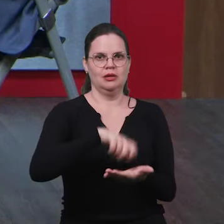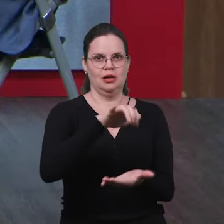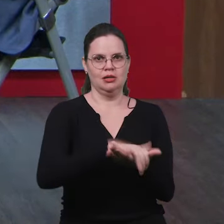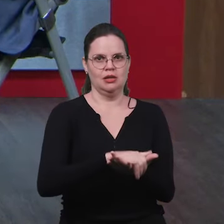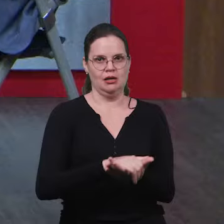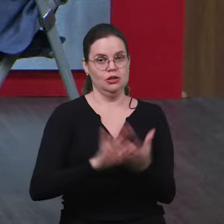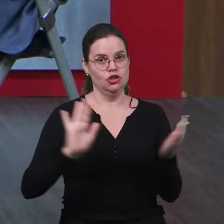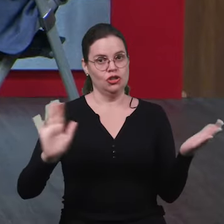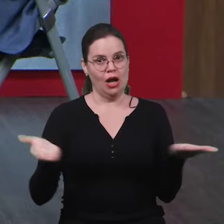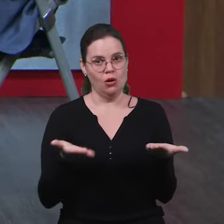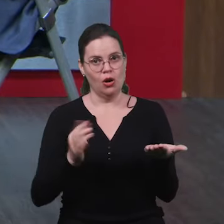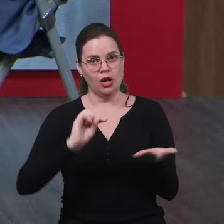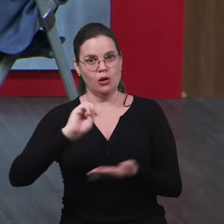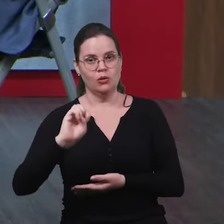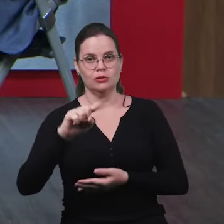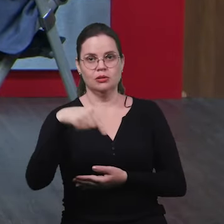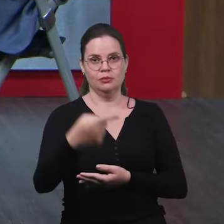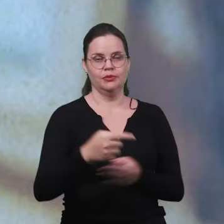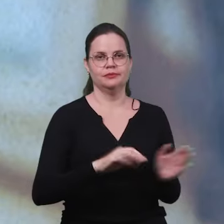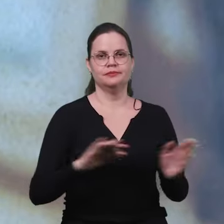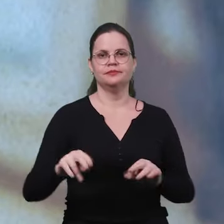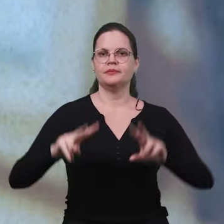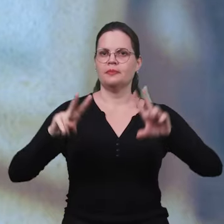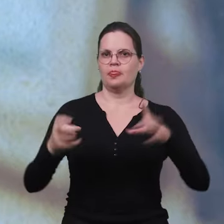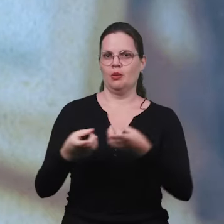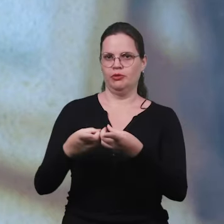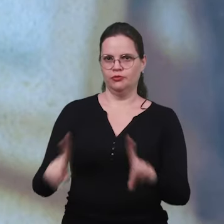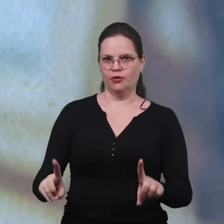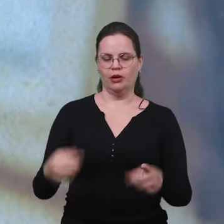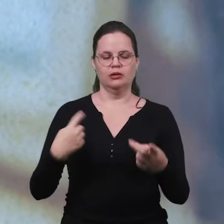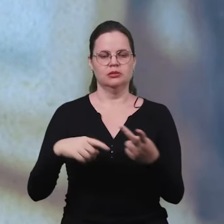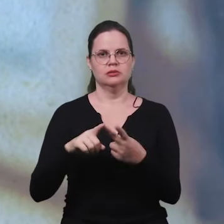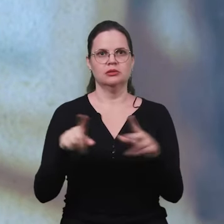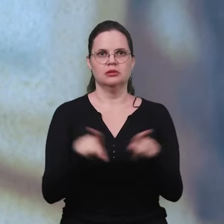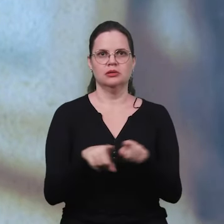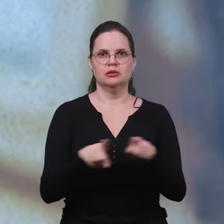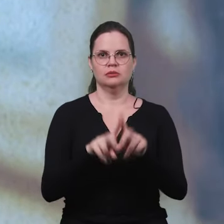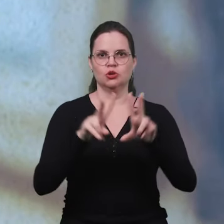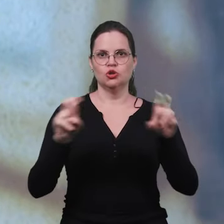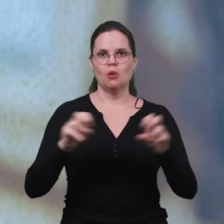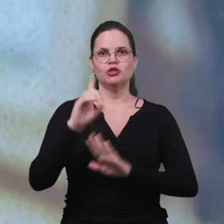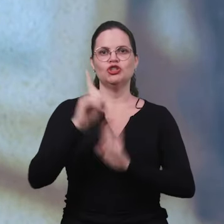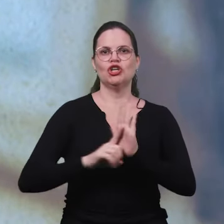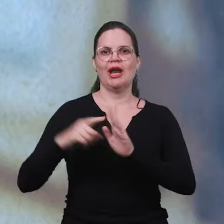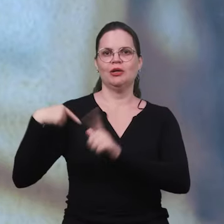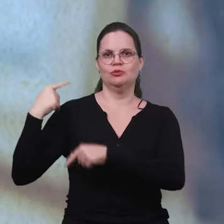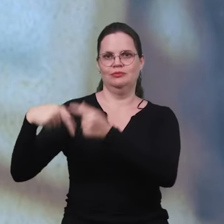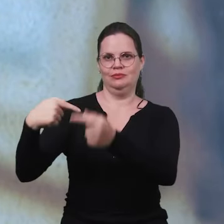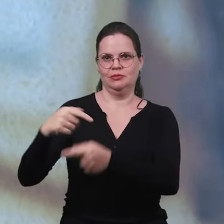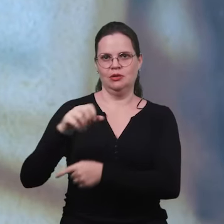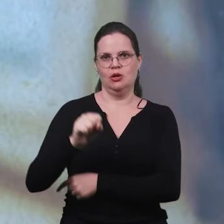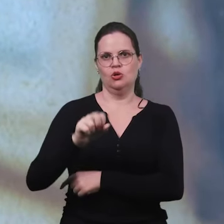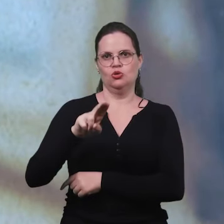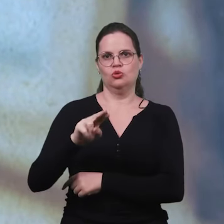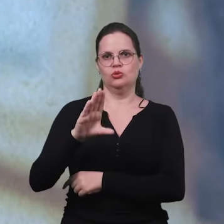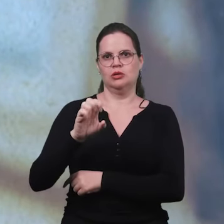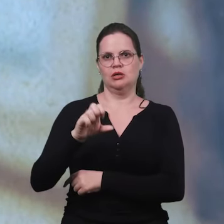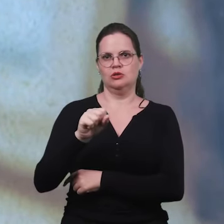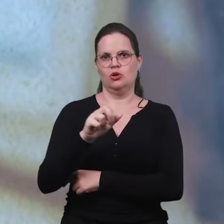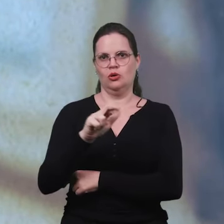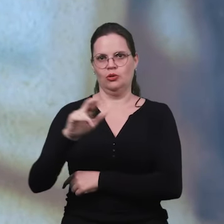então, no que diz respeito tanto ao divórcio quanto à questão do direito sucessório, exemplo, o que mais as